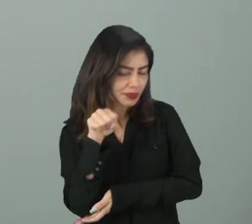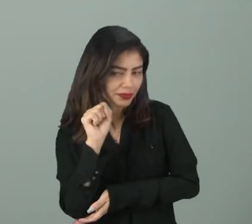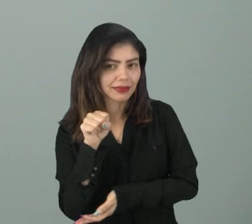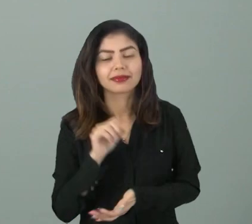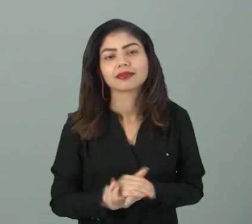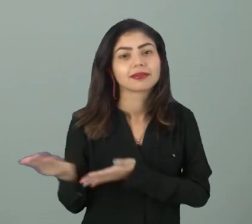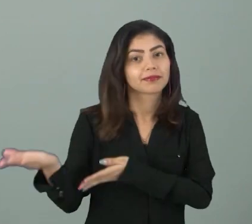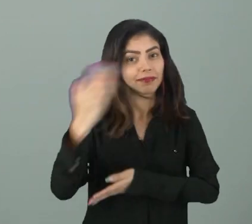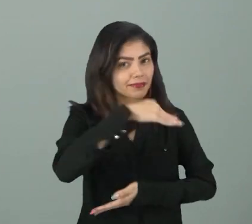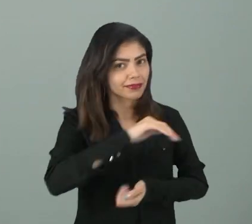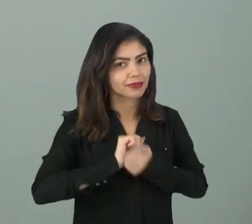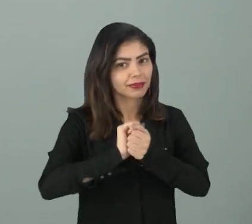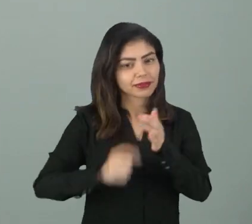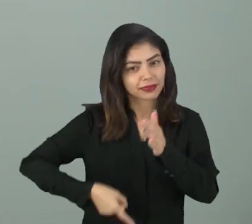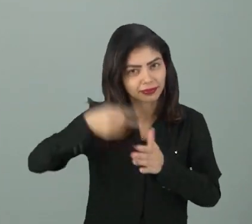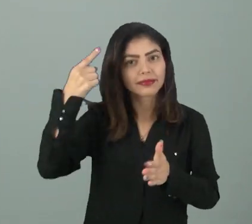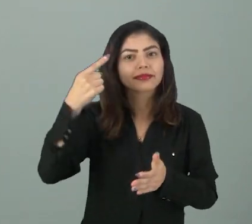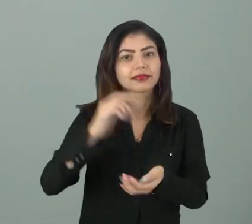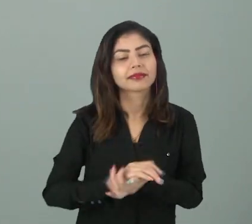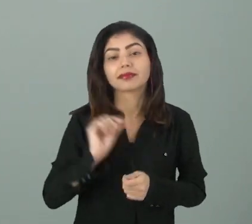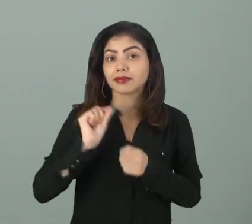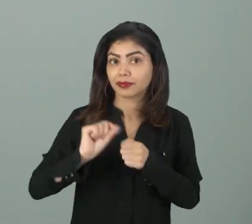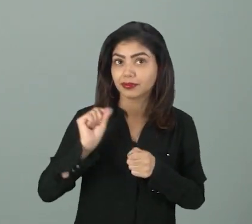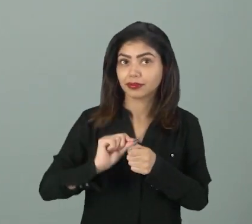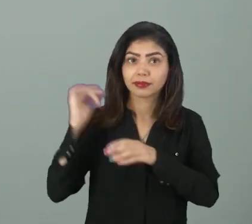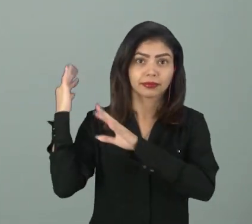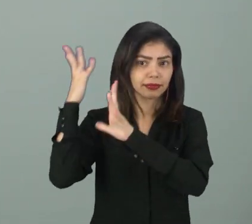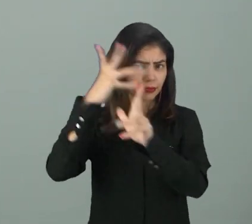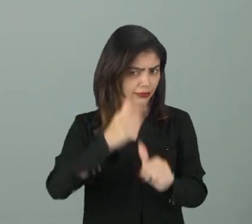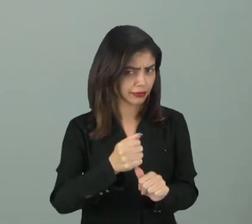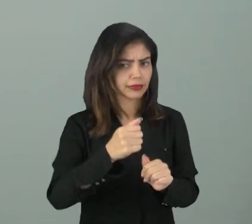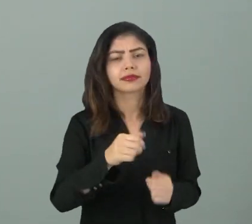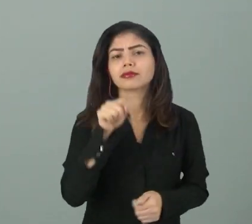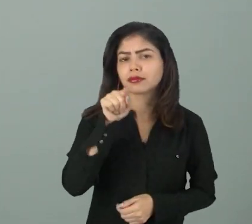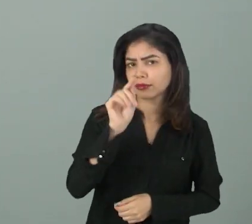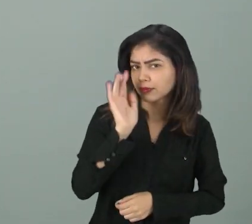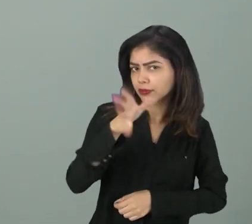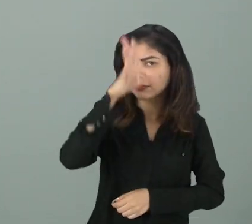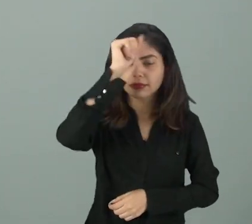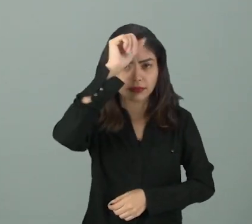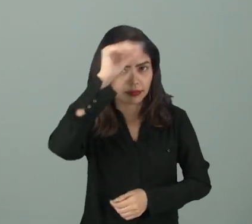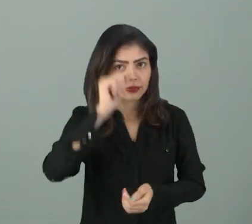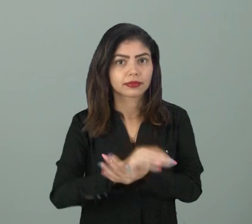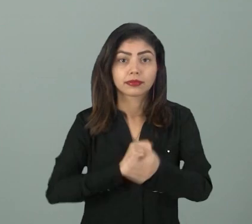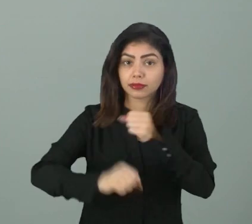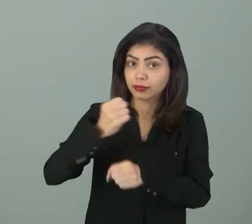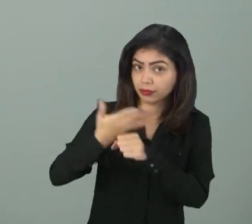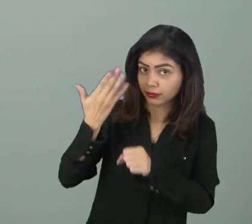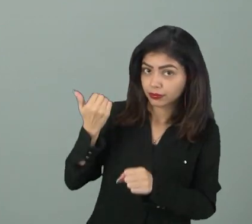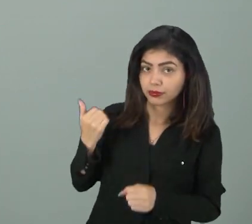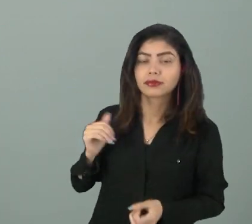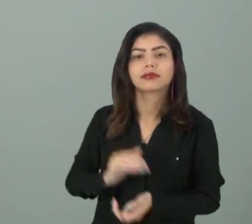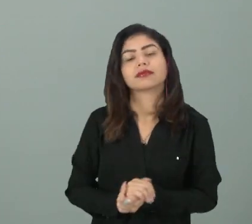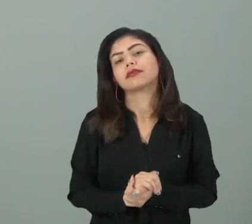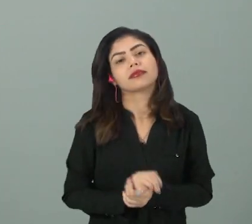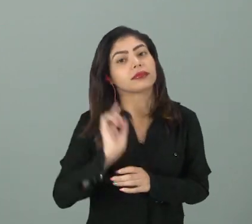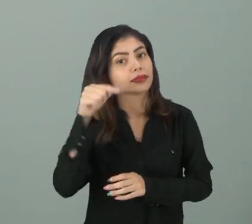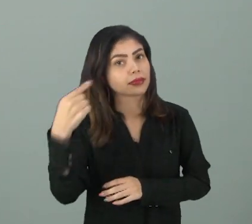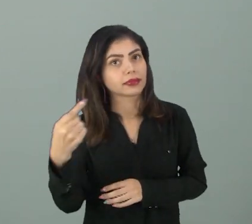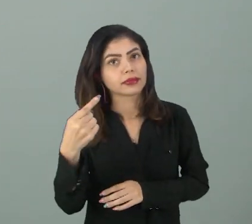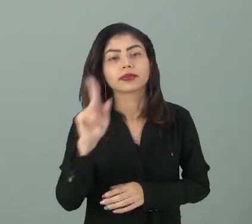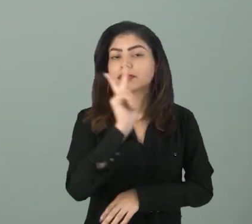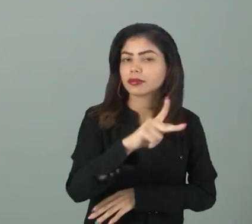sim, então vamos primeiramente fazer uma revisão do que você aprendeu o ano passado. E aí, em breve,